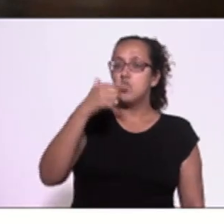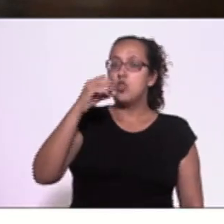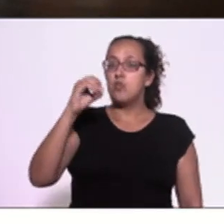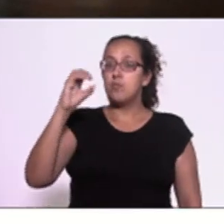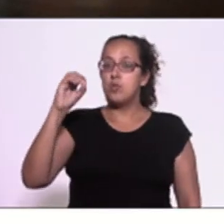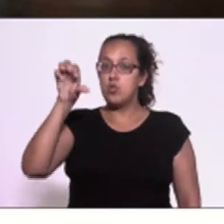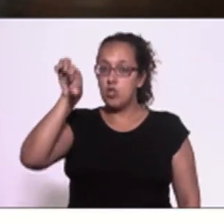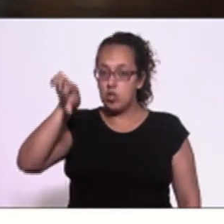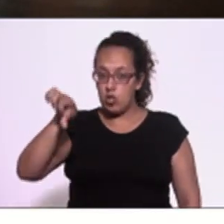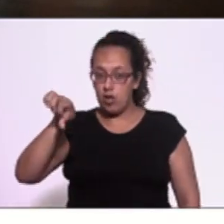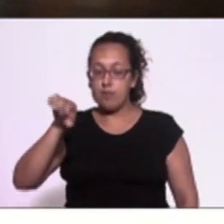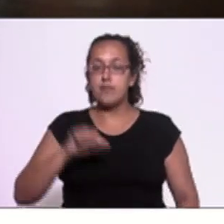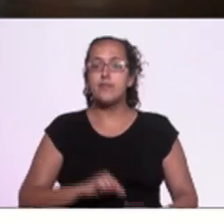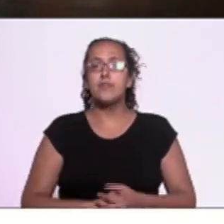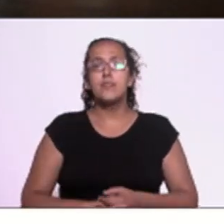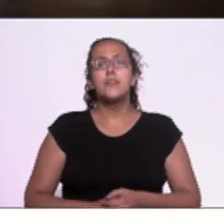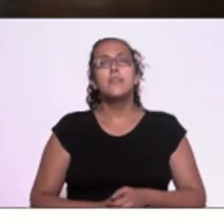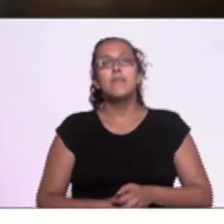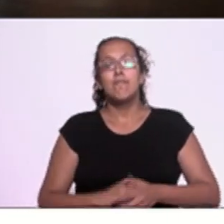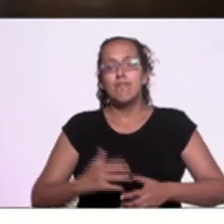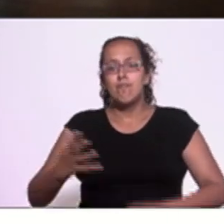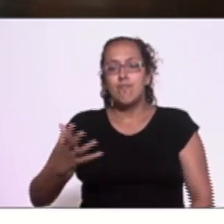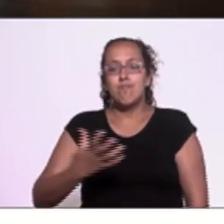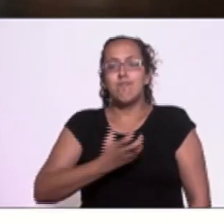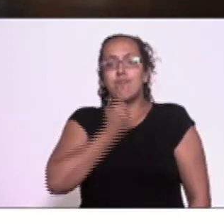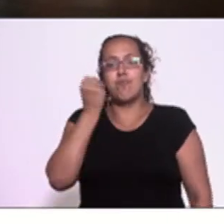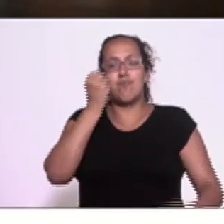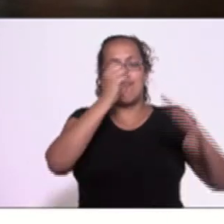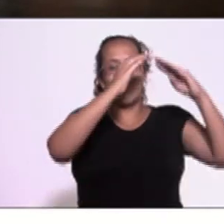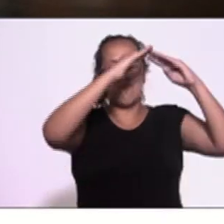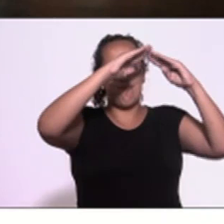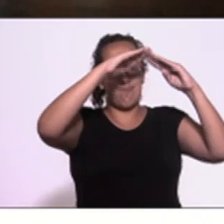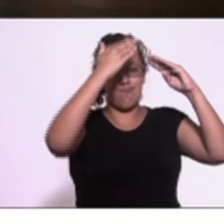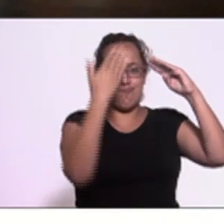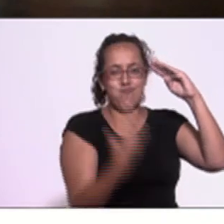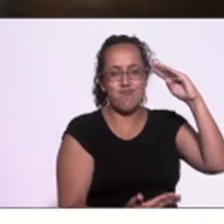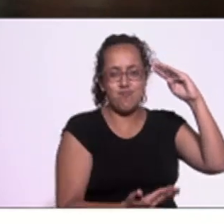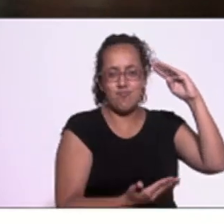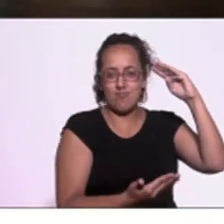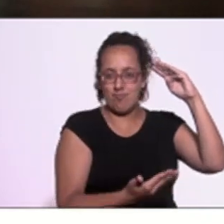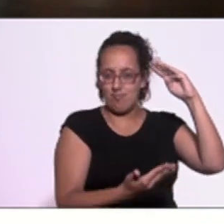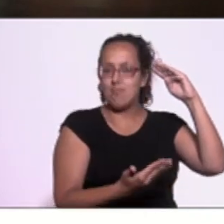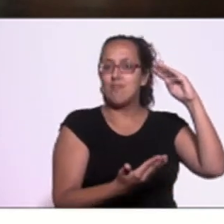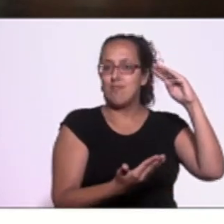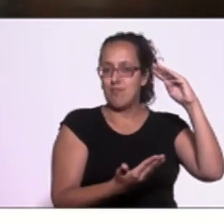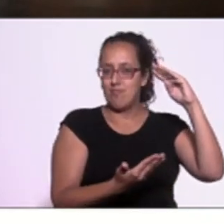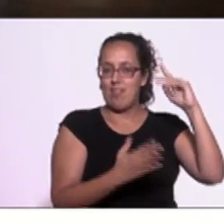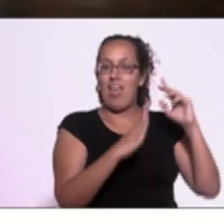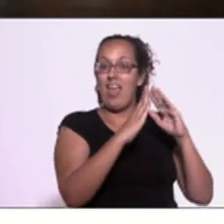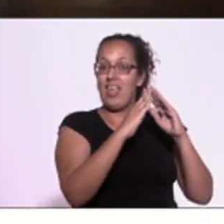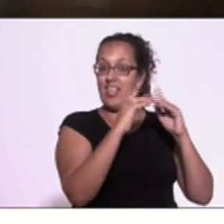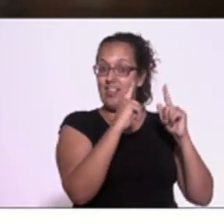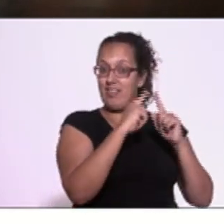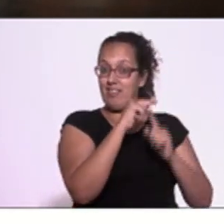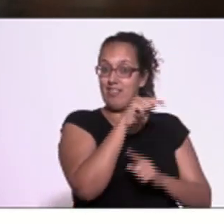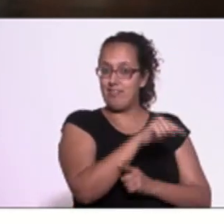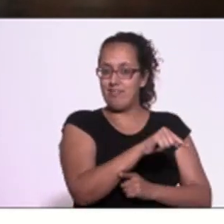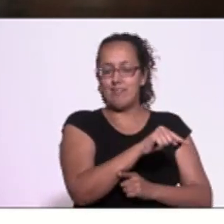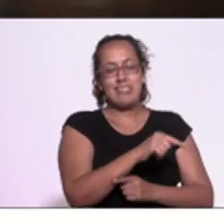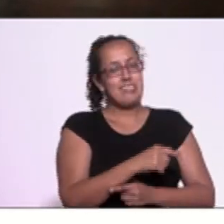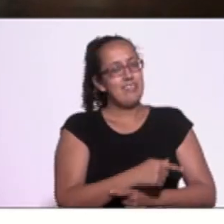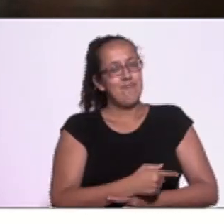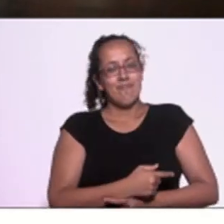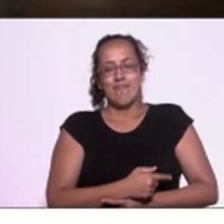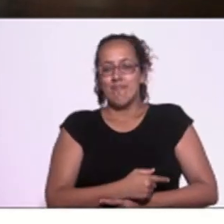2009, fomos combalidos pela tragédia do desabamento de parte do telhado. Essa foi, sem sombra